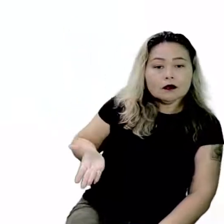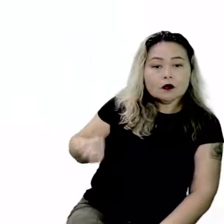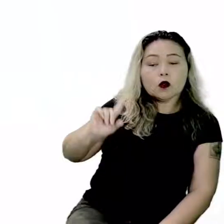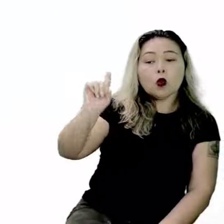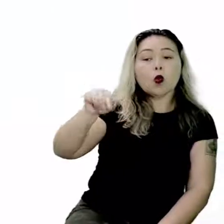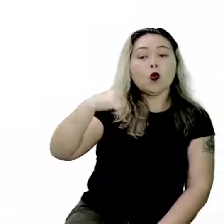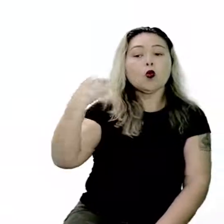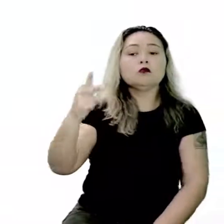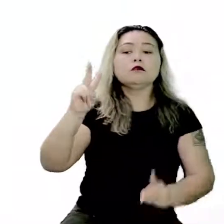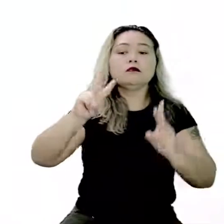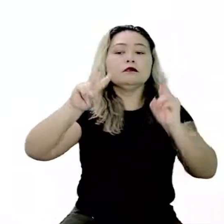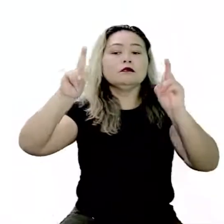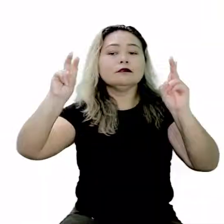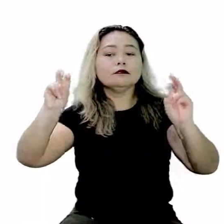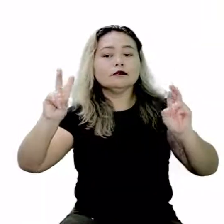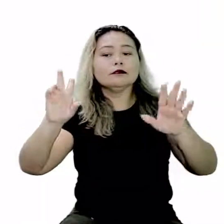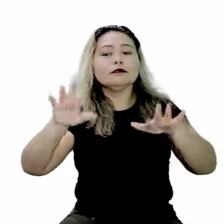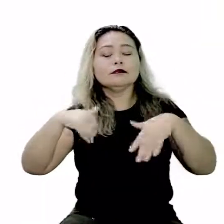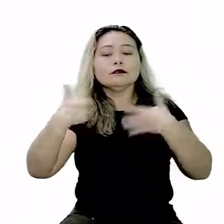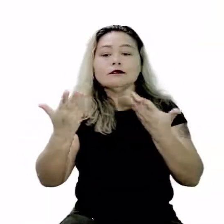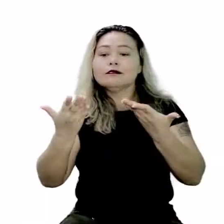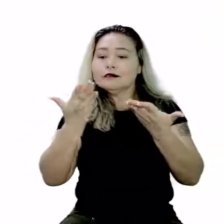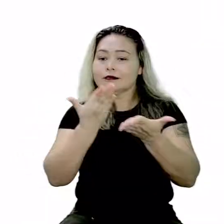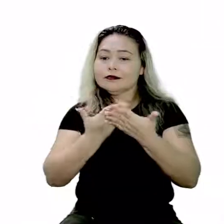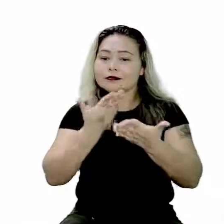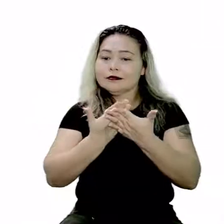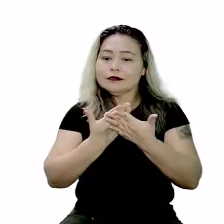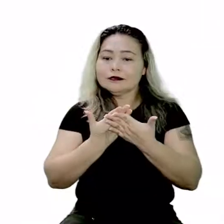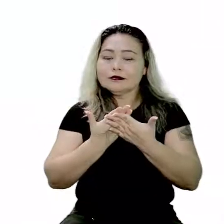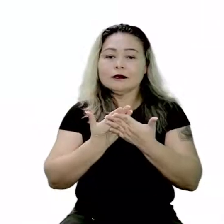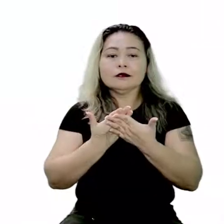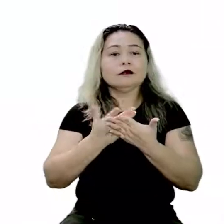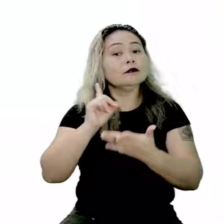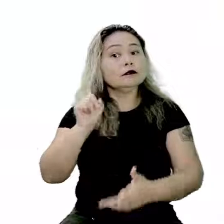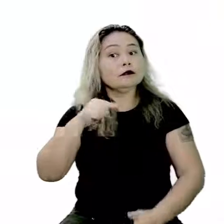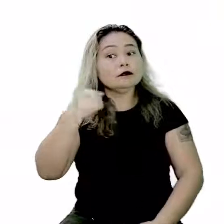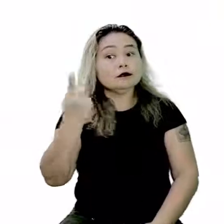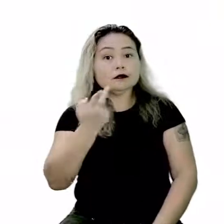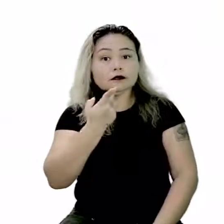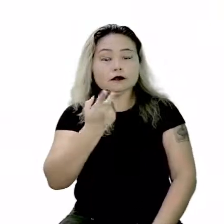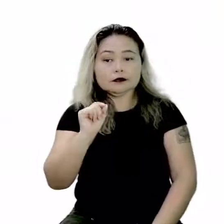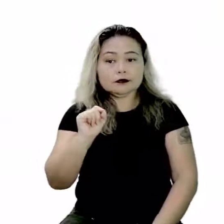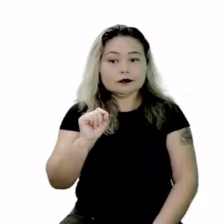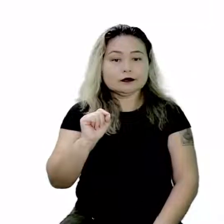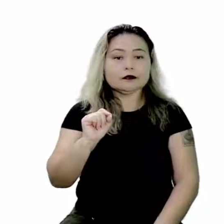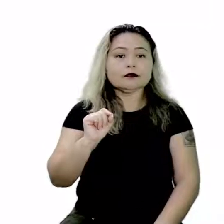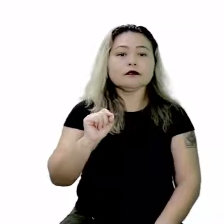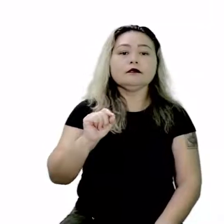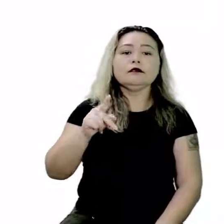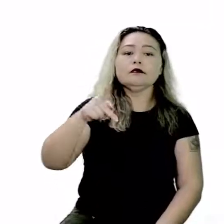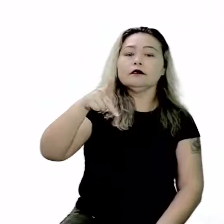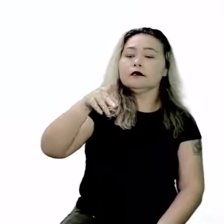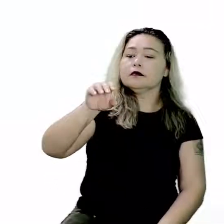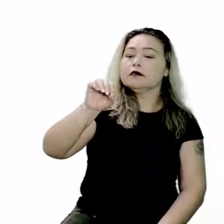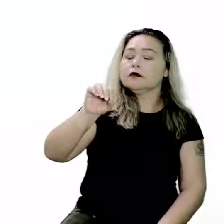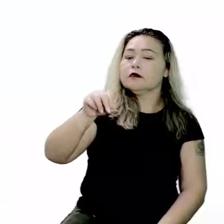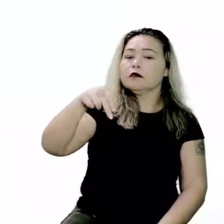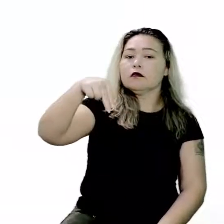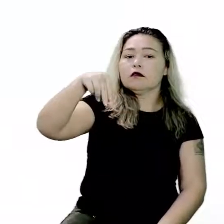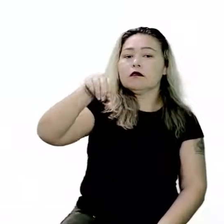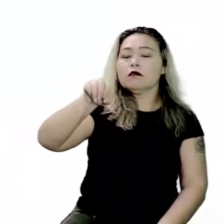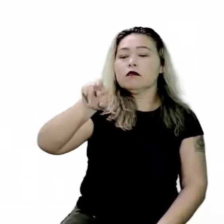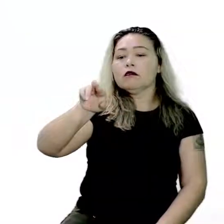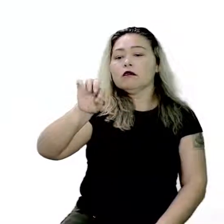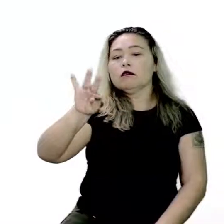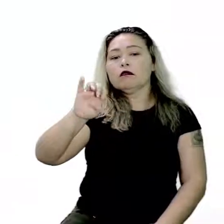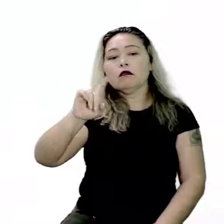o nosso tema da nossa teleaula. Nós vamos falar sobre o Polo Noroeste e o